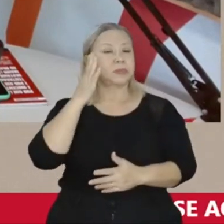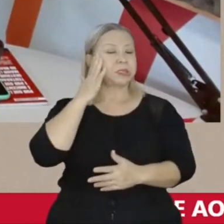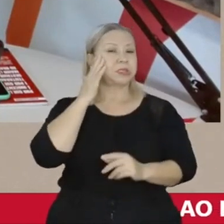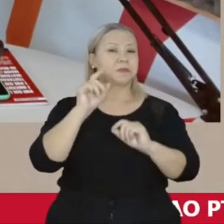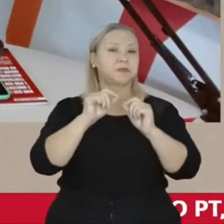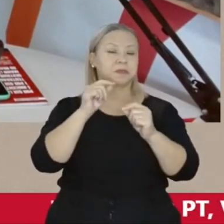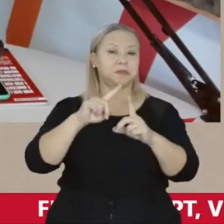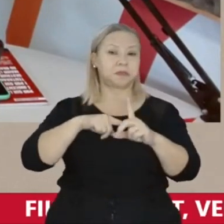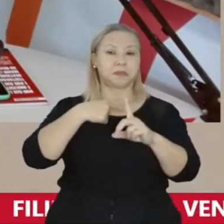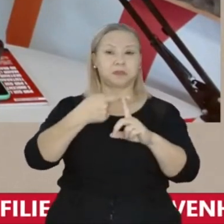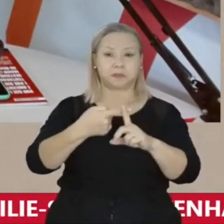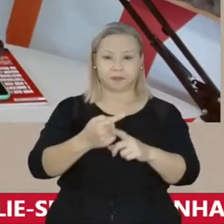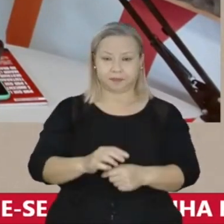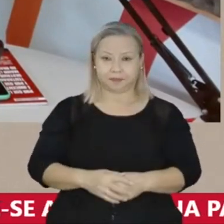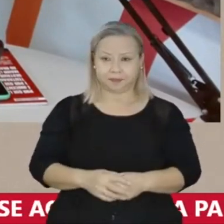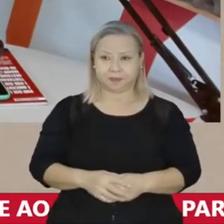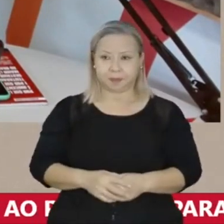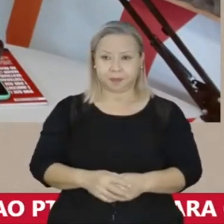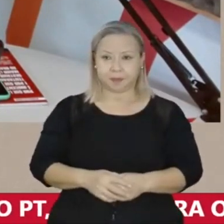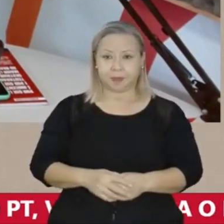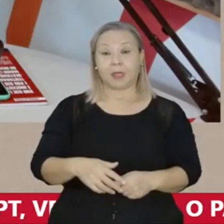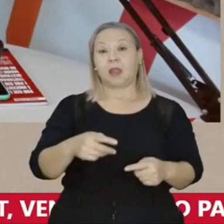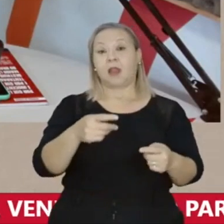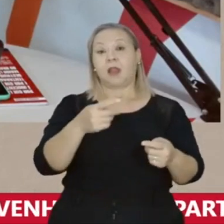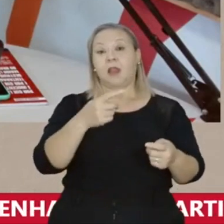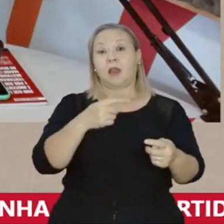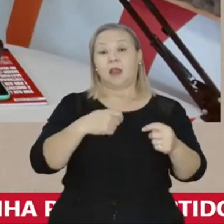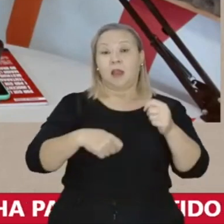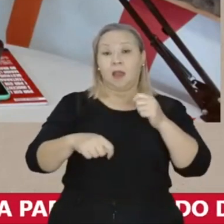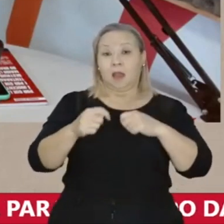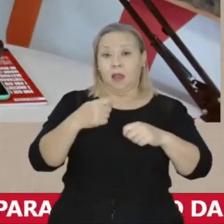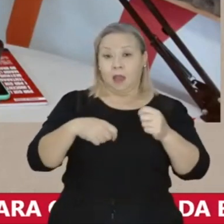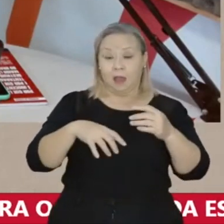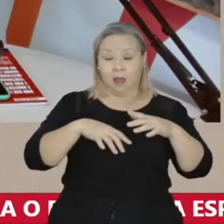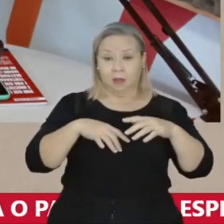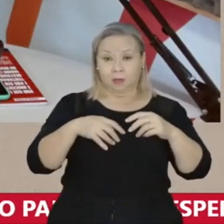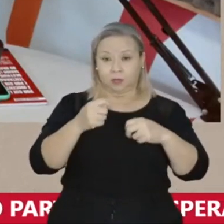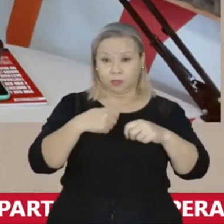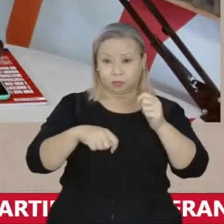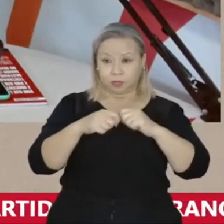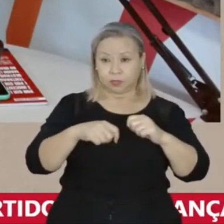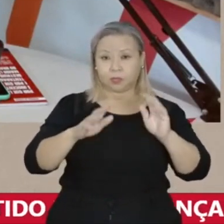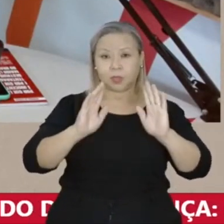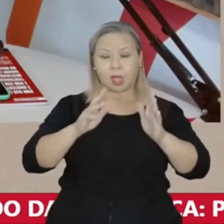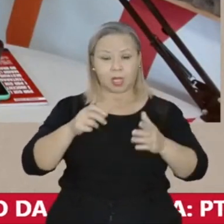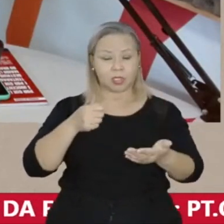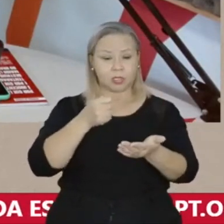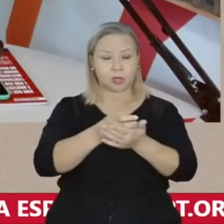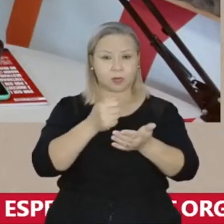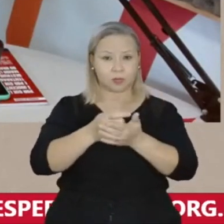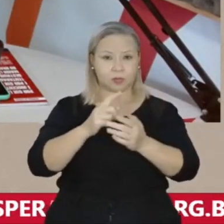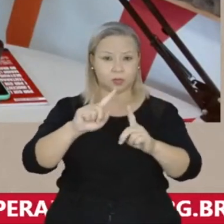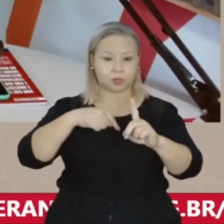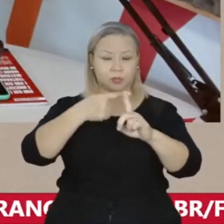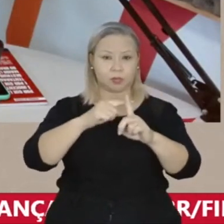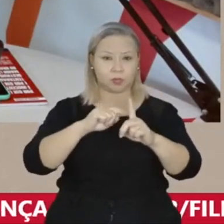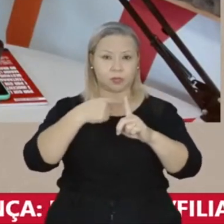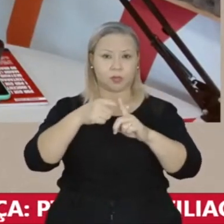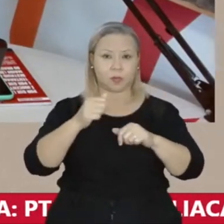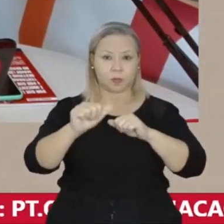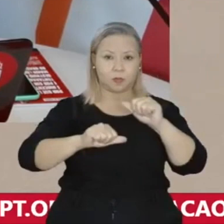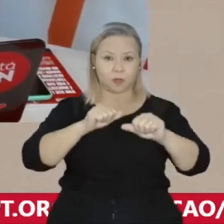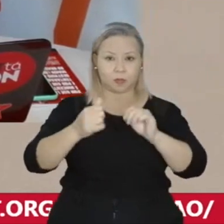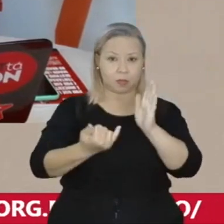aumento? Olha, o mercado já começou a precificar o aumento de preço de combustíveis, mudando a sua expectativa